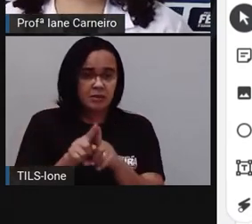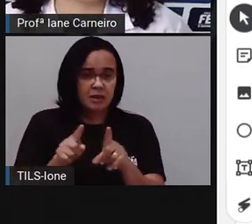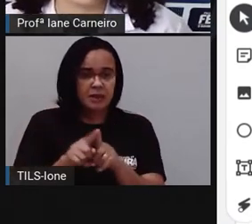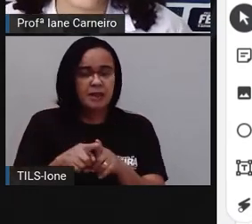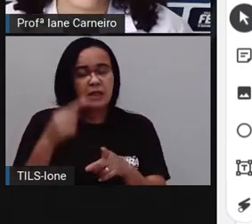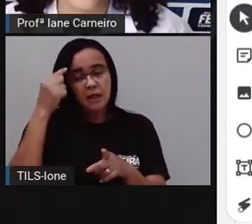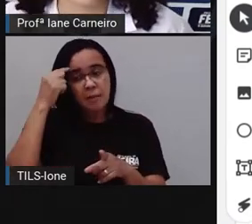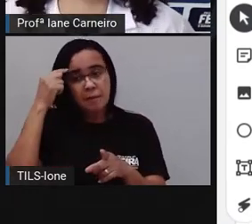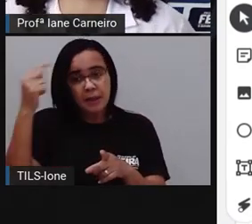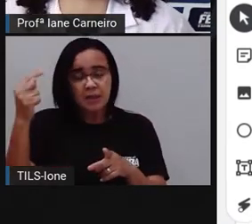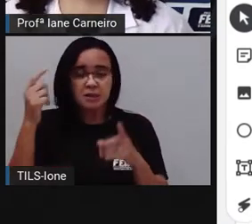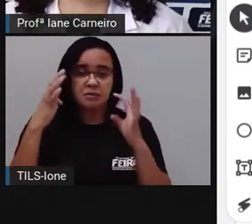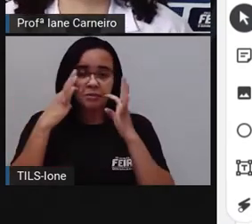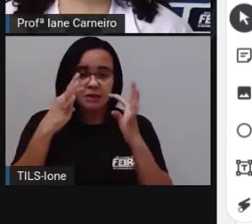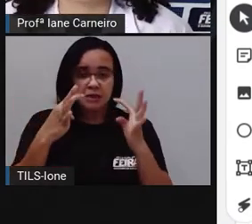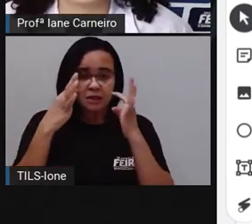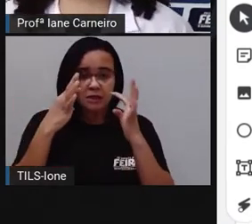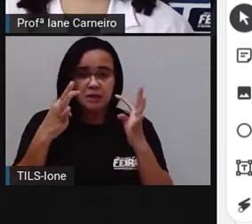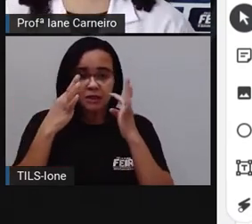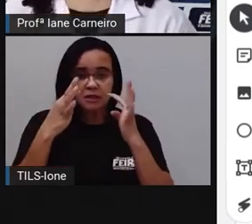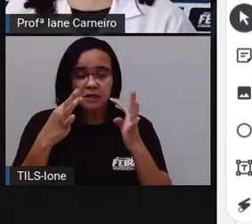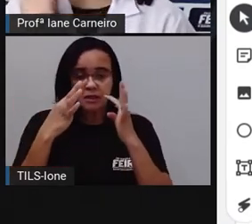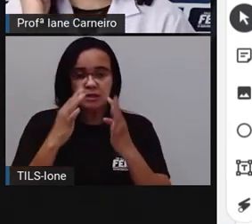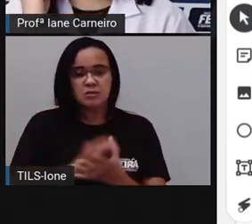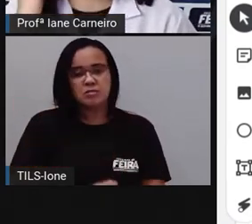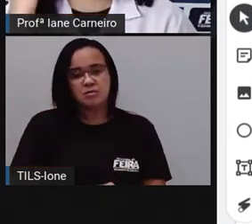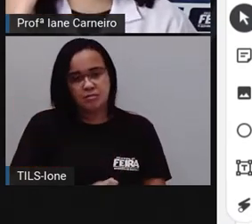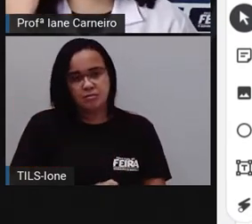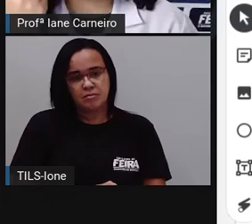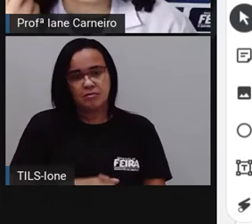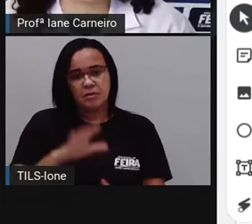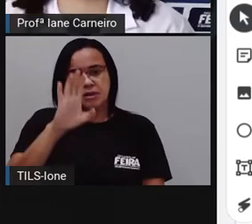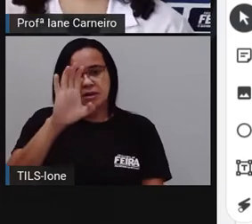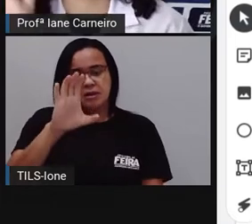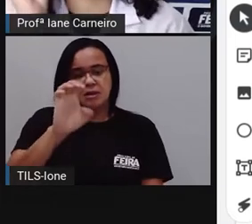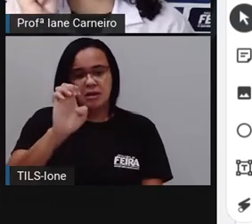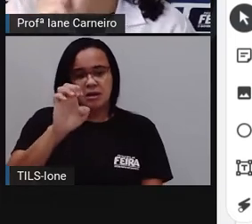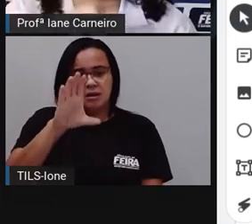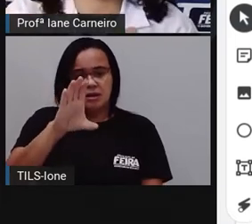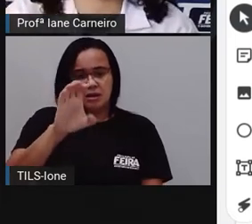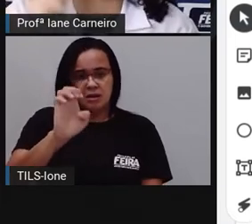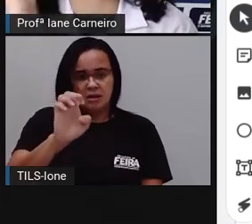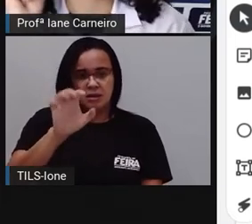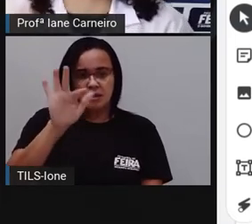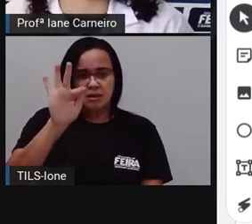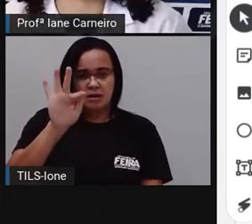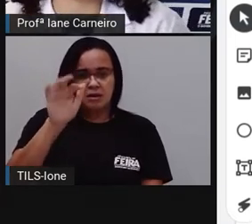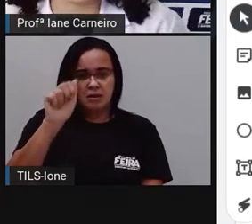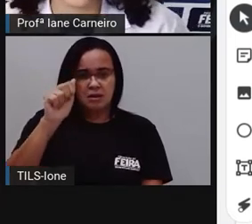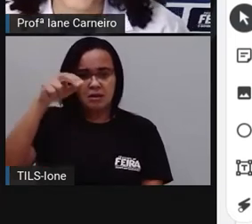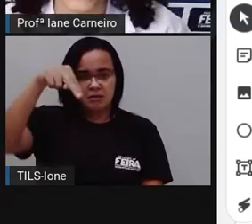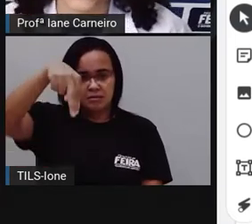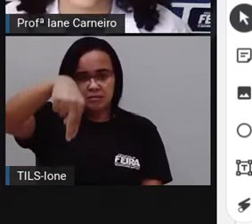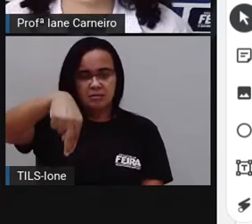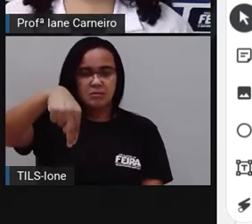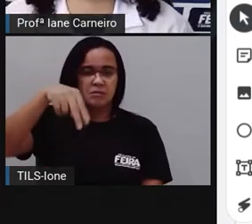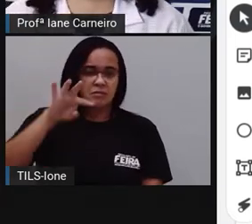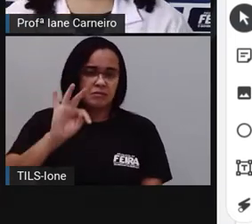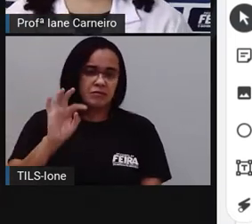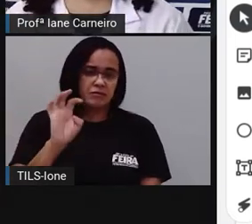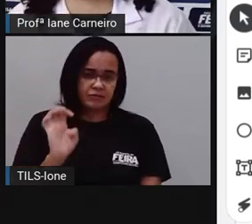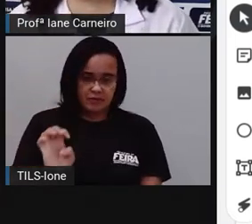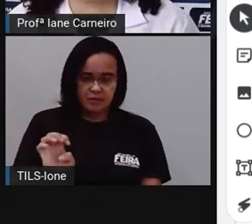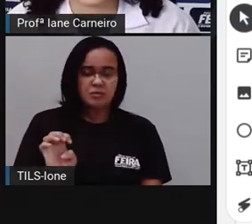Então, aqui, ó, ela é fã, fã. Então, o som do fã a gente registra usando a letra F, tá